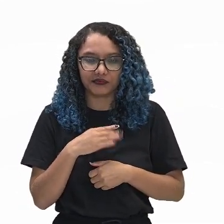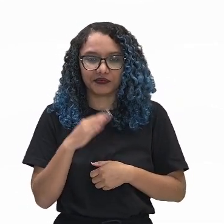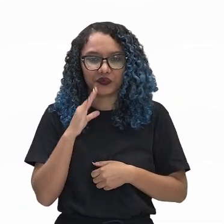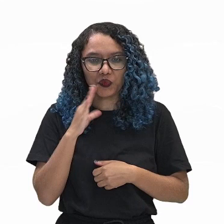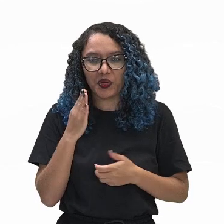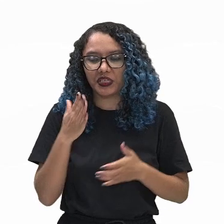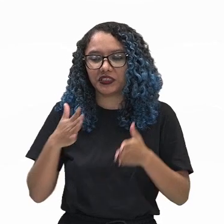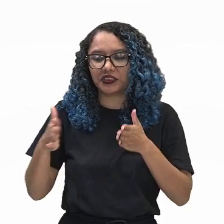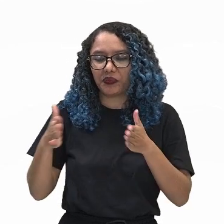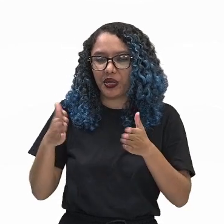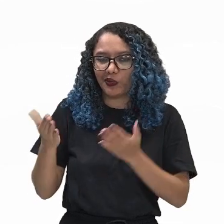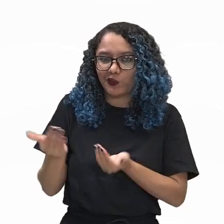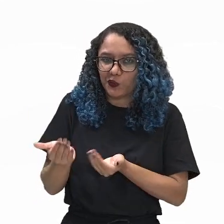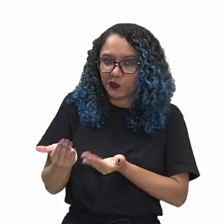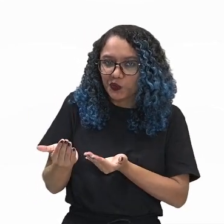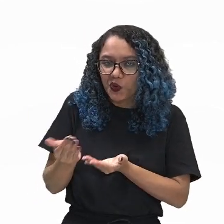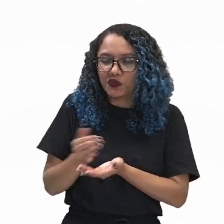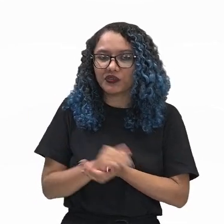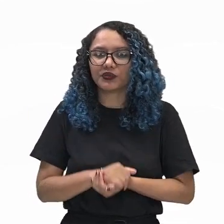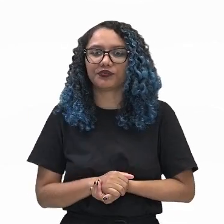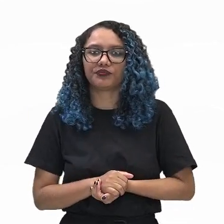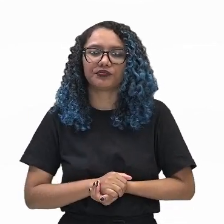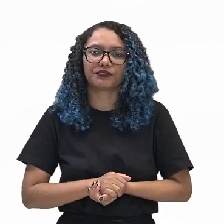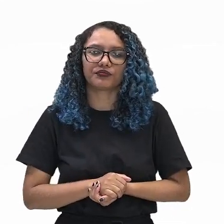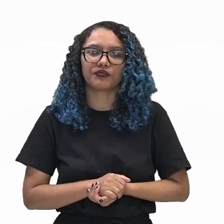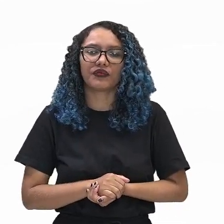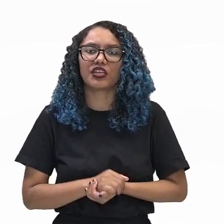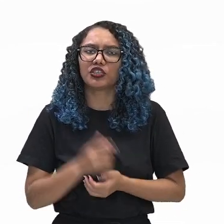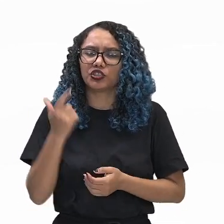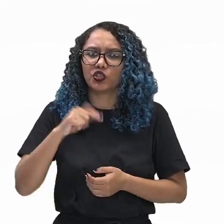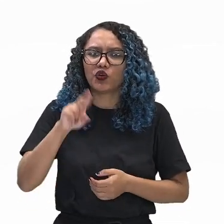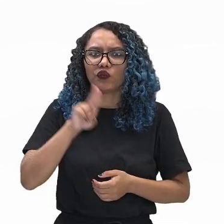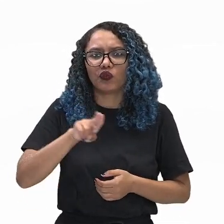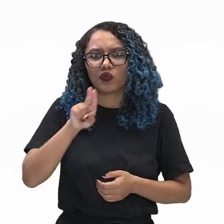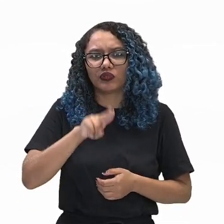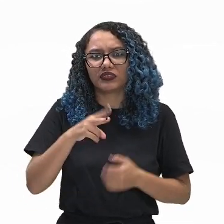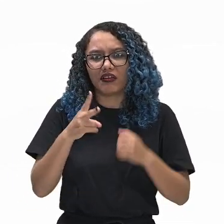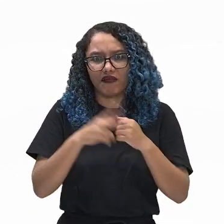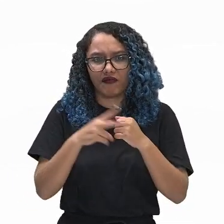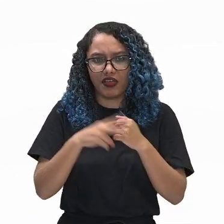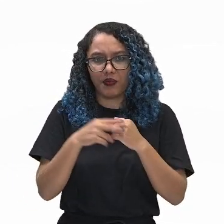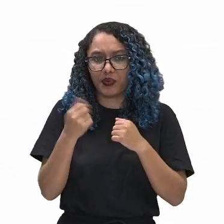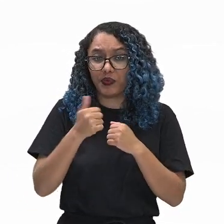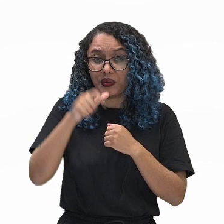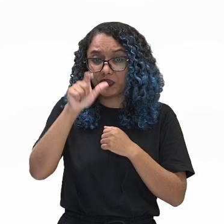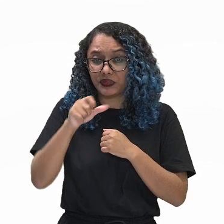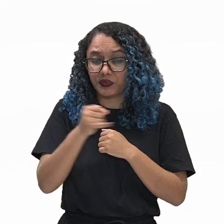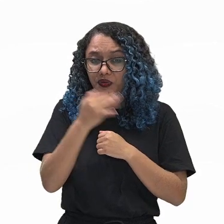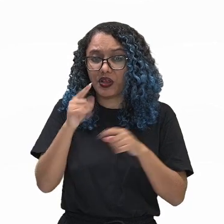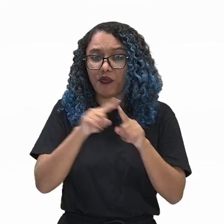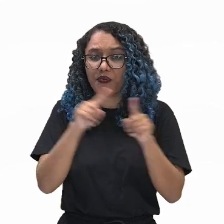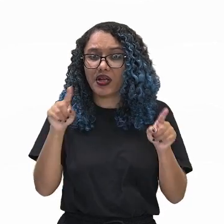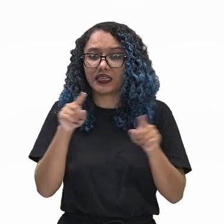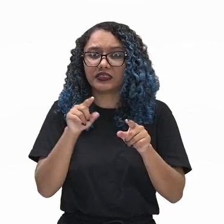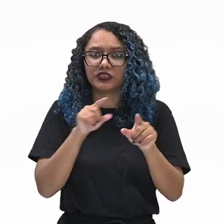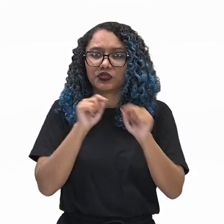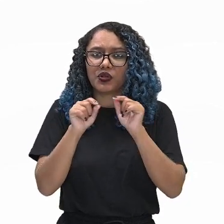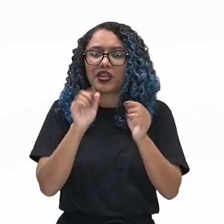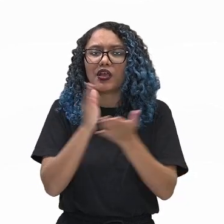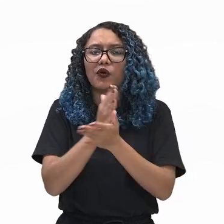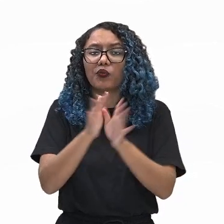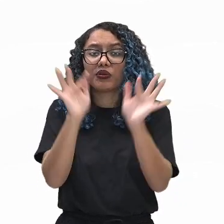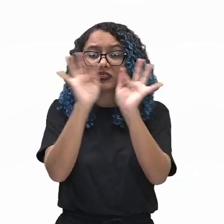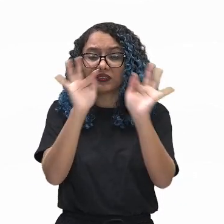extremamente jovens. Outra vez ela usa ali o verbo em primeira pessoa do plural, só que agora eu fiz um destaque de algumas